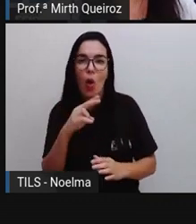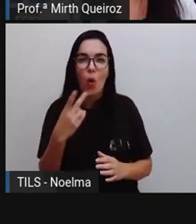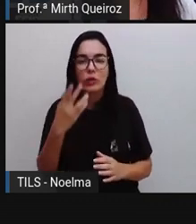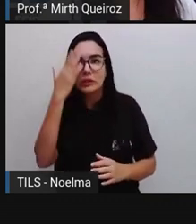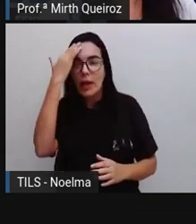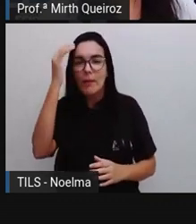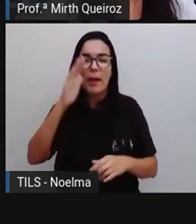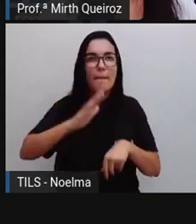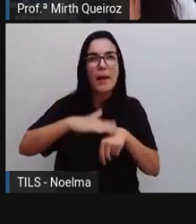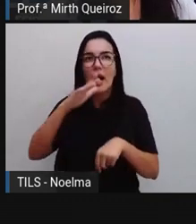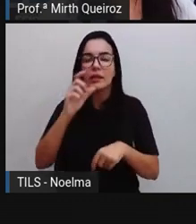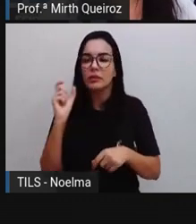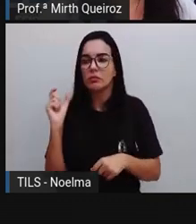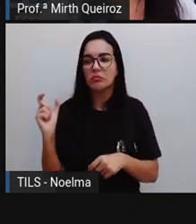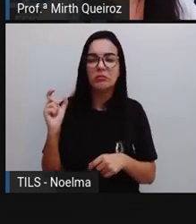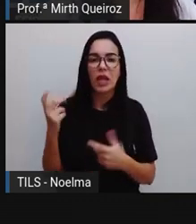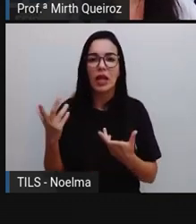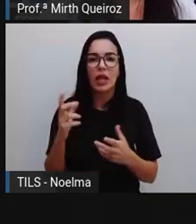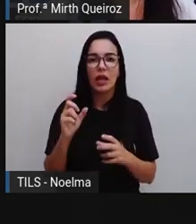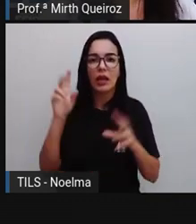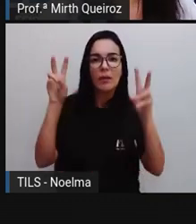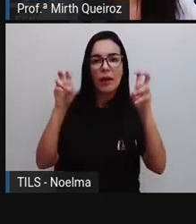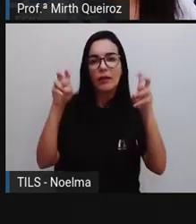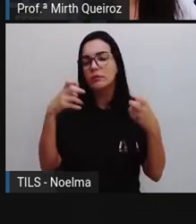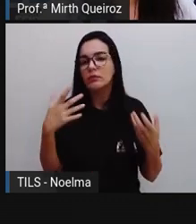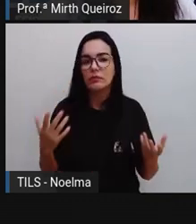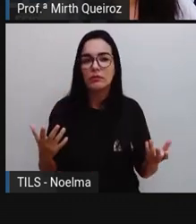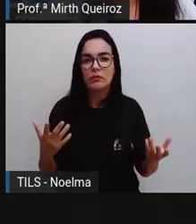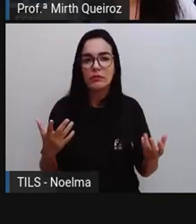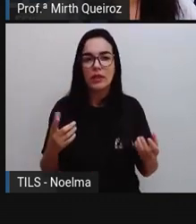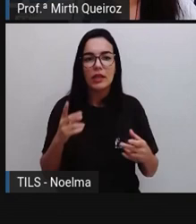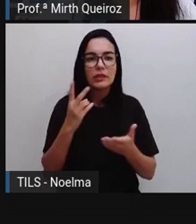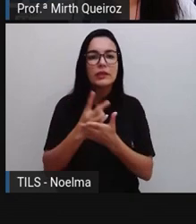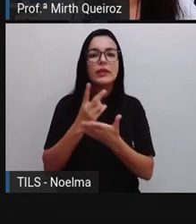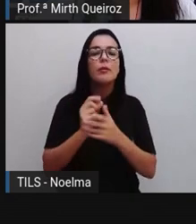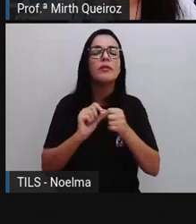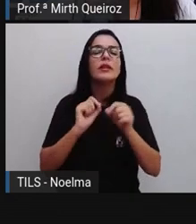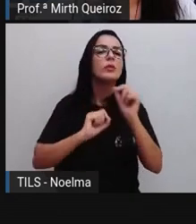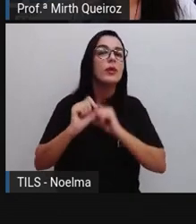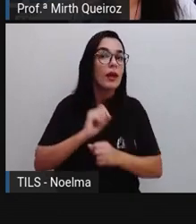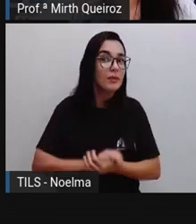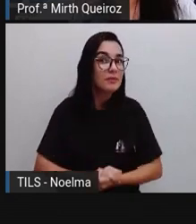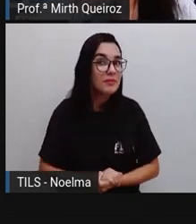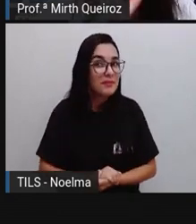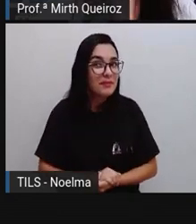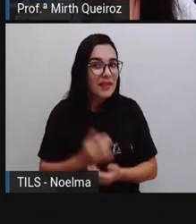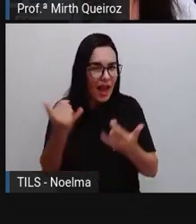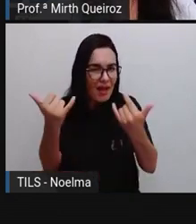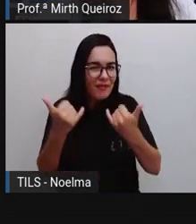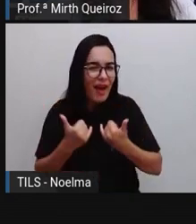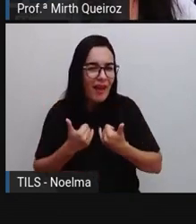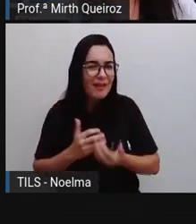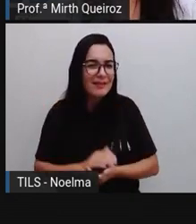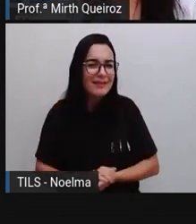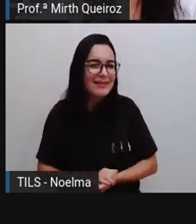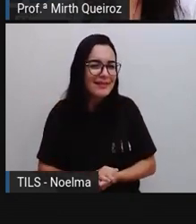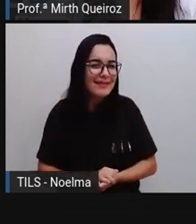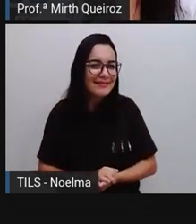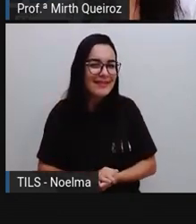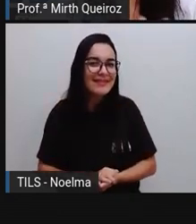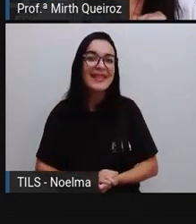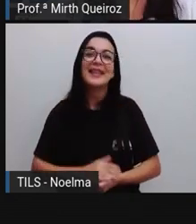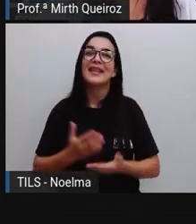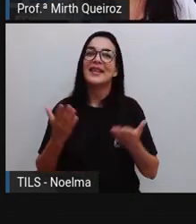de um termo, né, ou um tema? Geralmente, o que a gente faz? Me diz aí. Nós vamos lá,